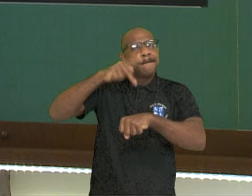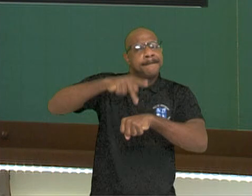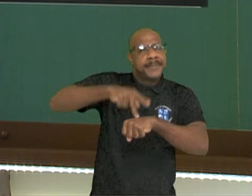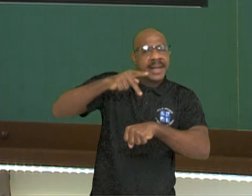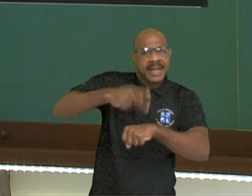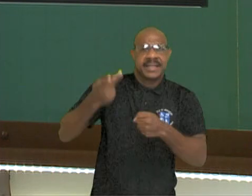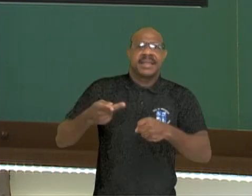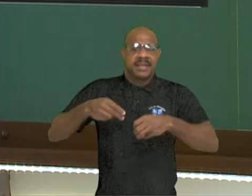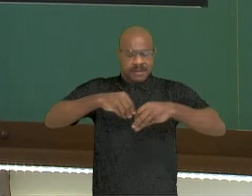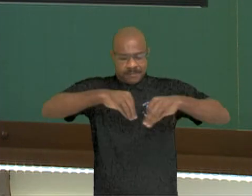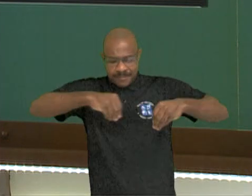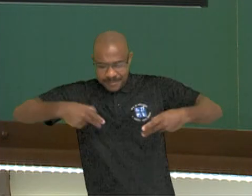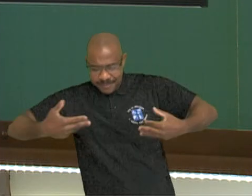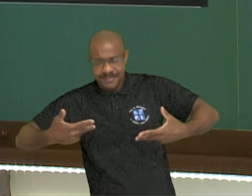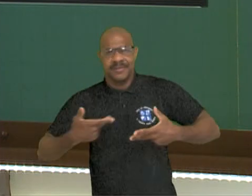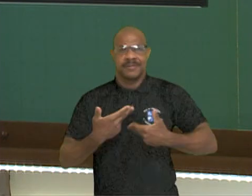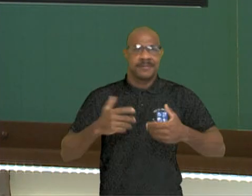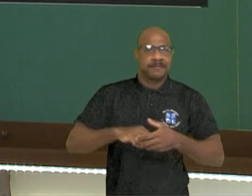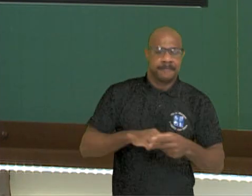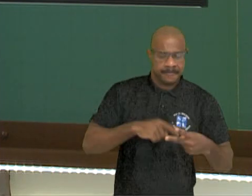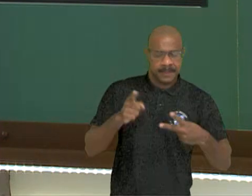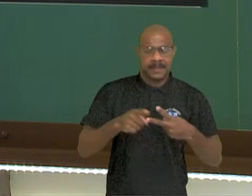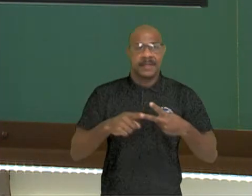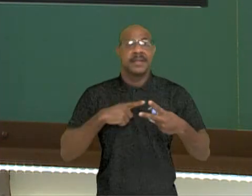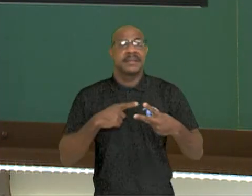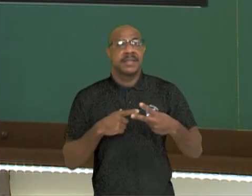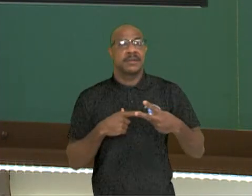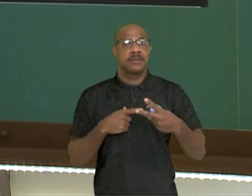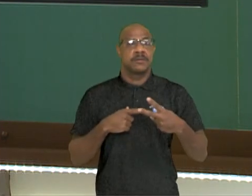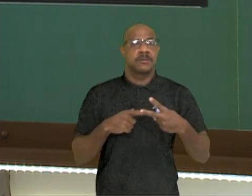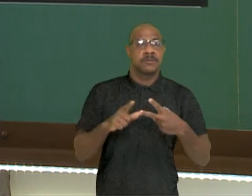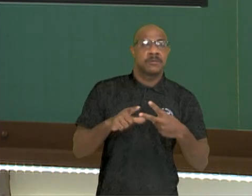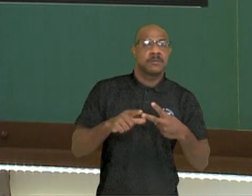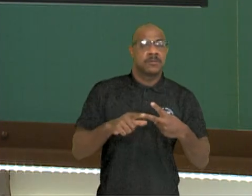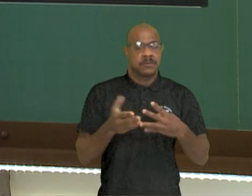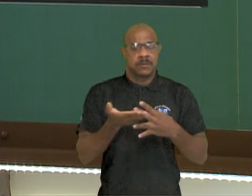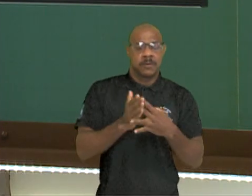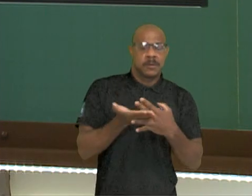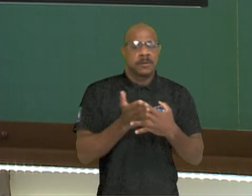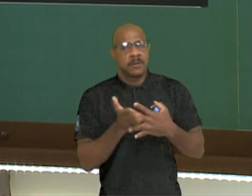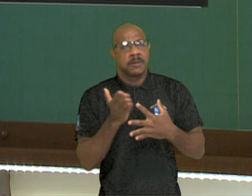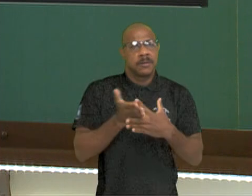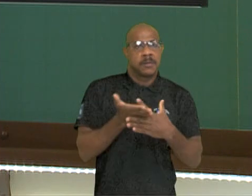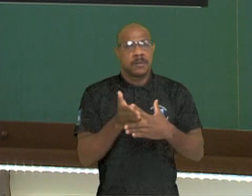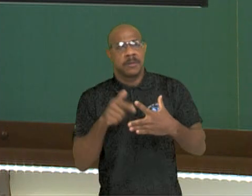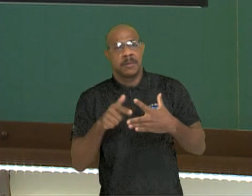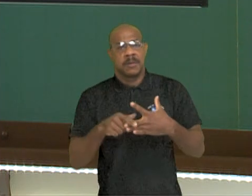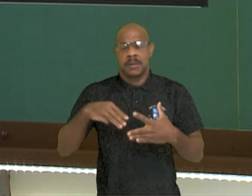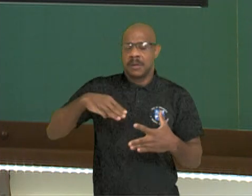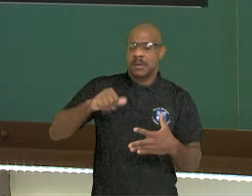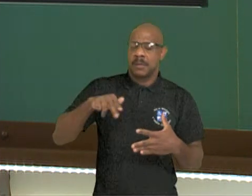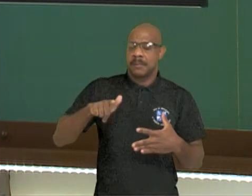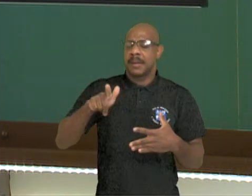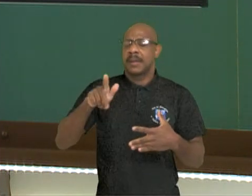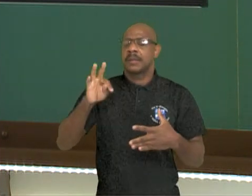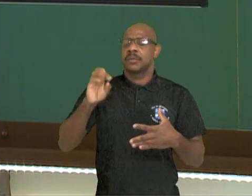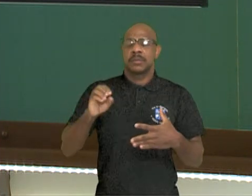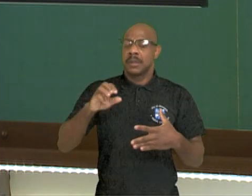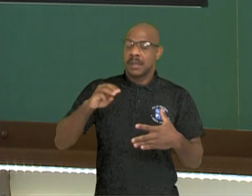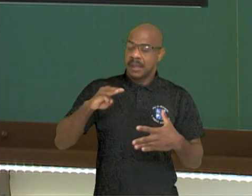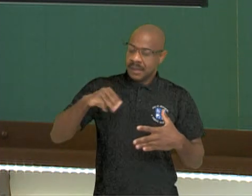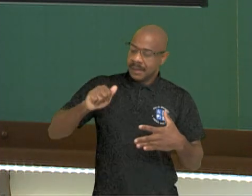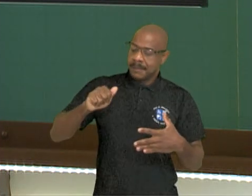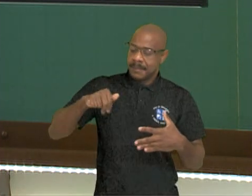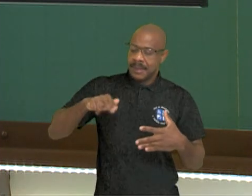de solo. E aí nós temos a camada intermediária, que é o manto, que é do manto, é no manto que está o magma.